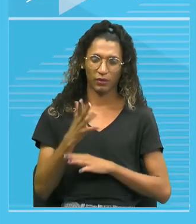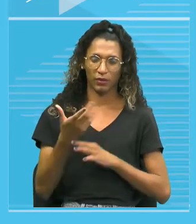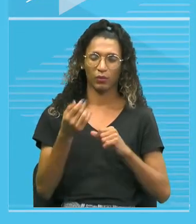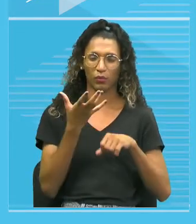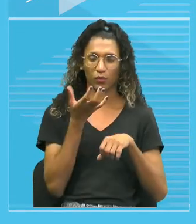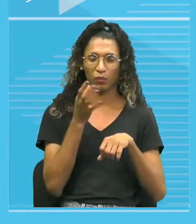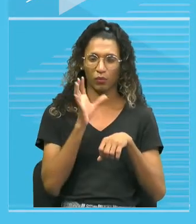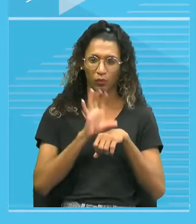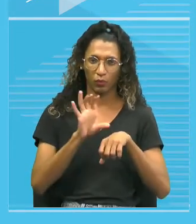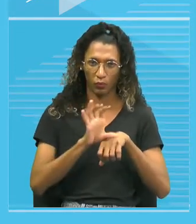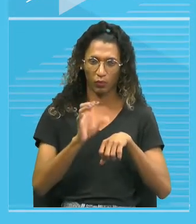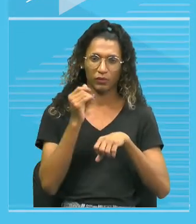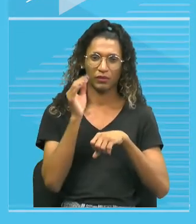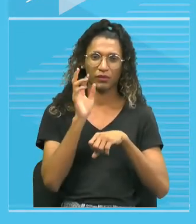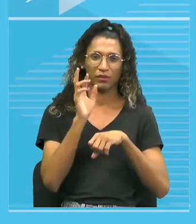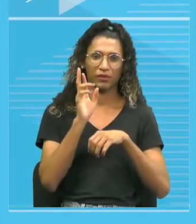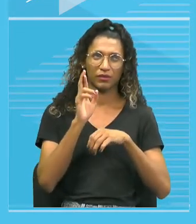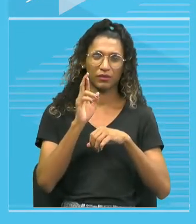Alara.